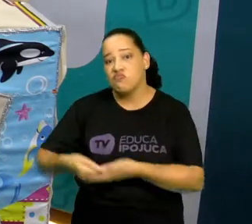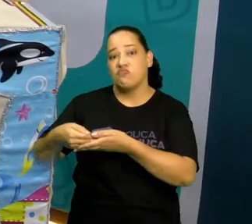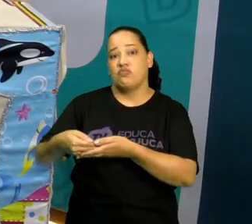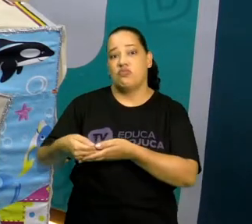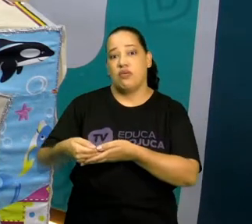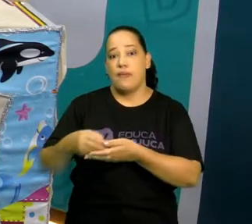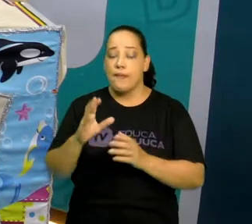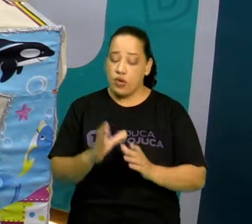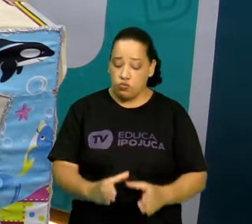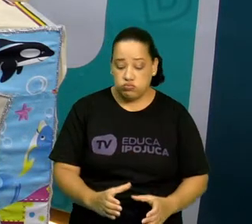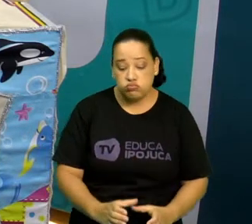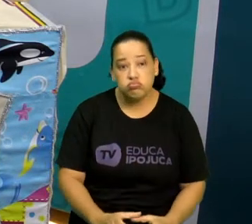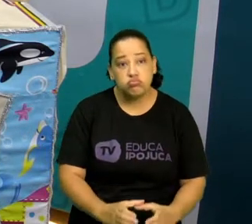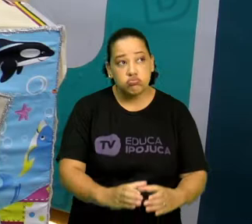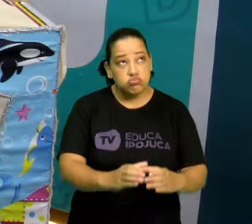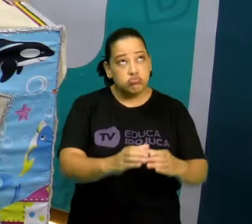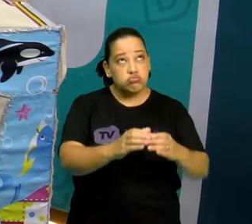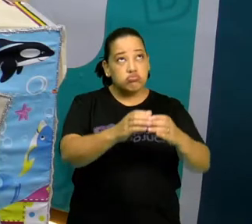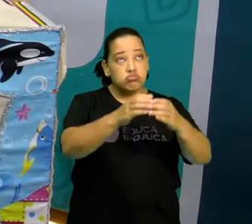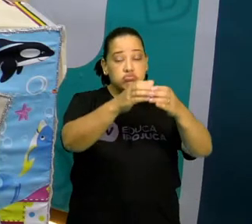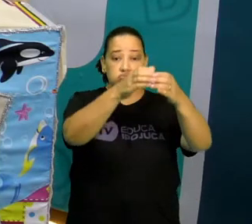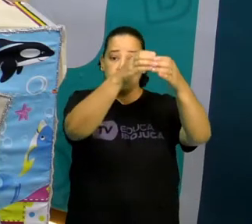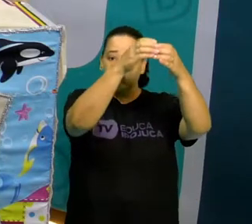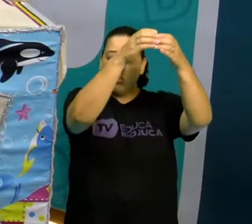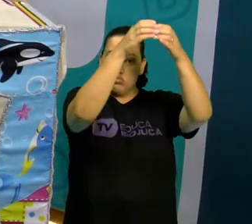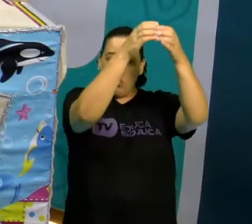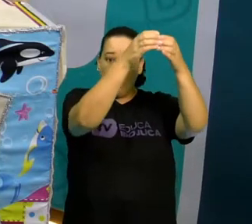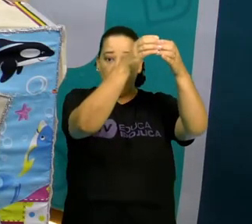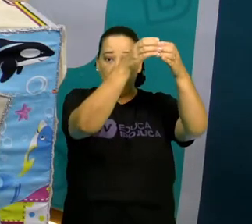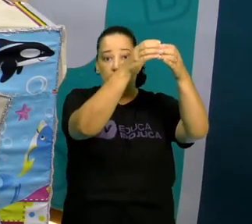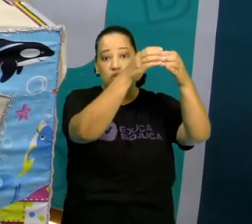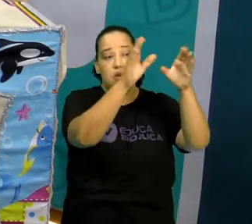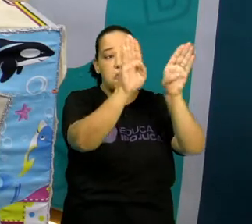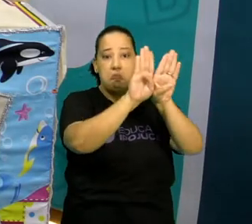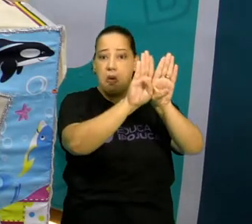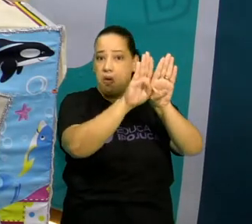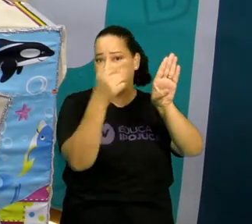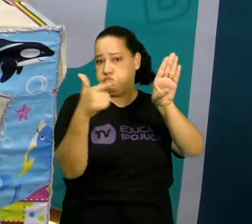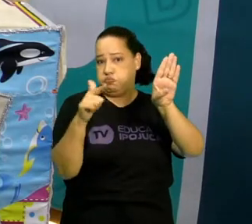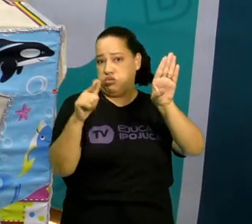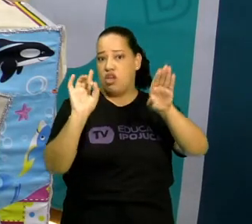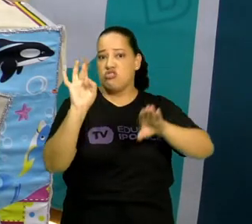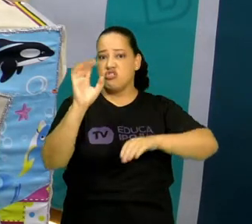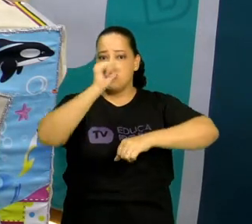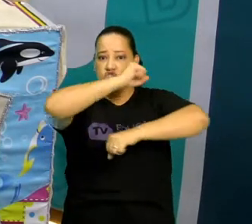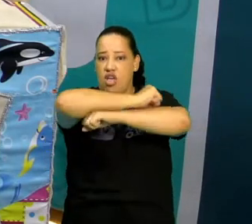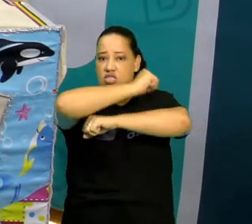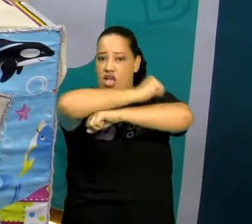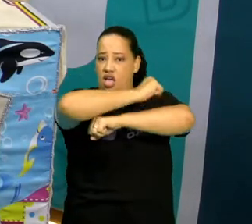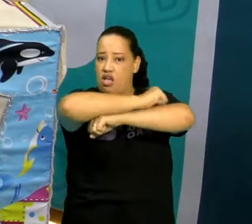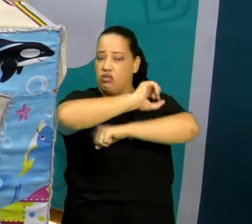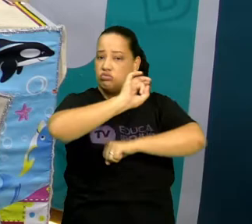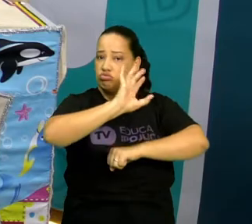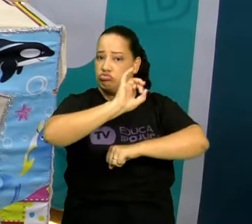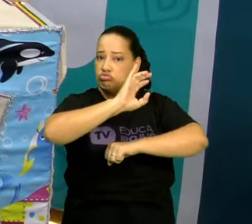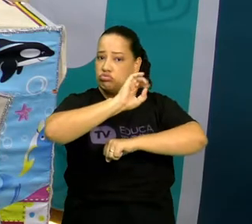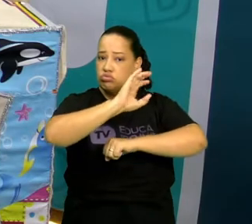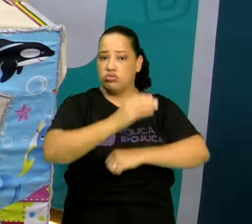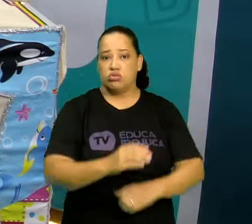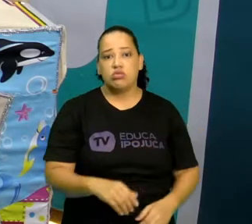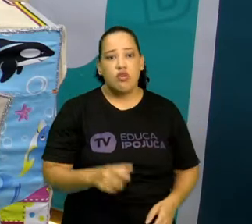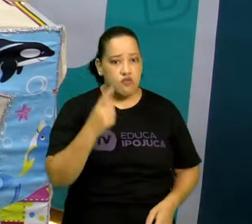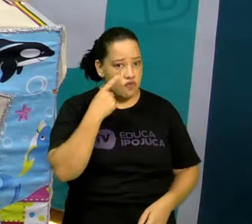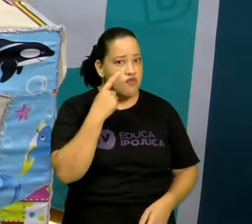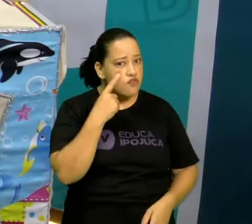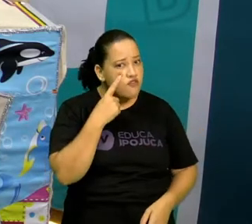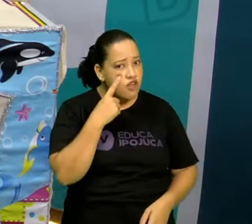torre que não tinha porta, só tinha uma janela lá no alto. Vocês estão vendo aqui a